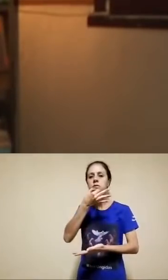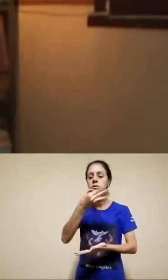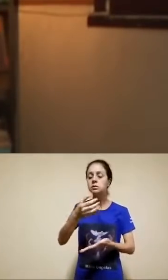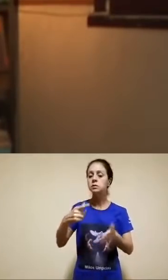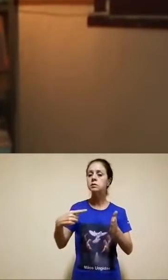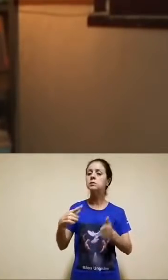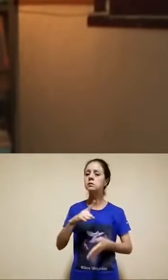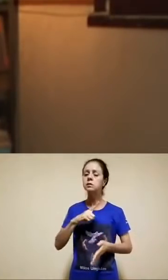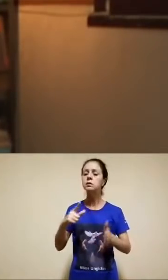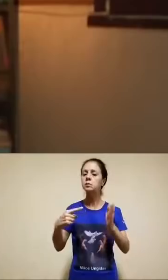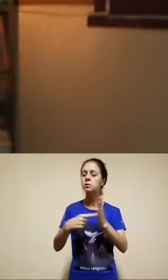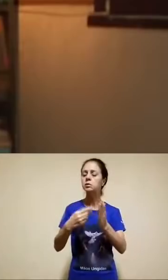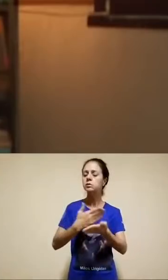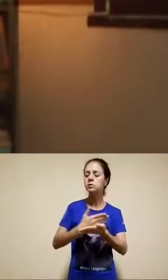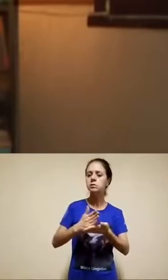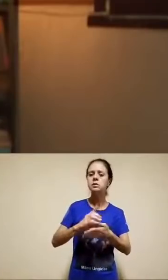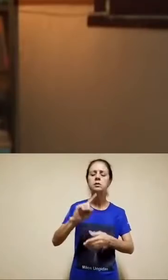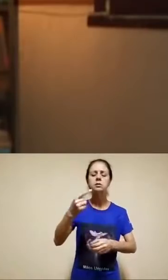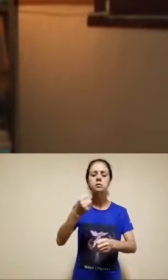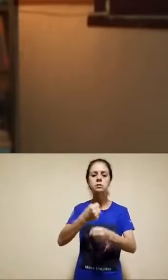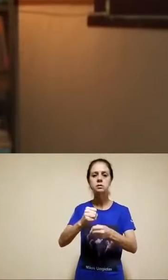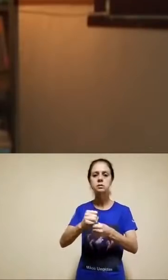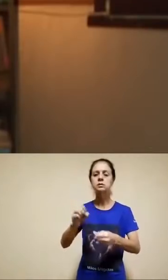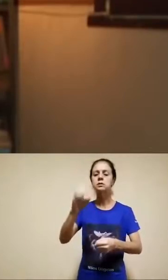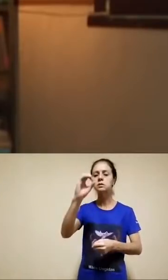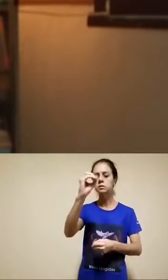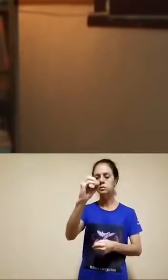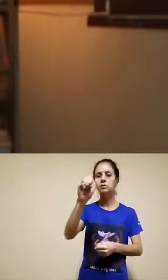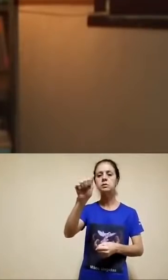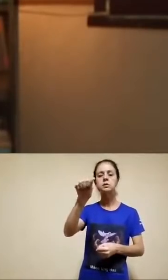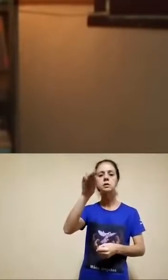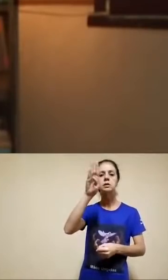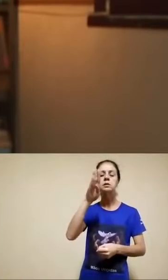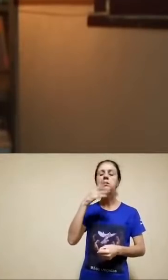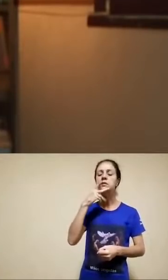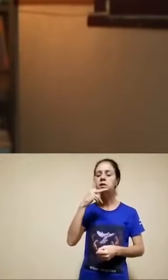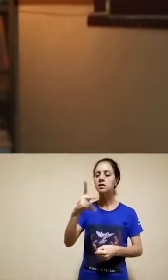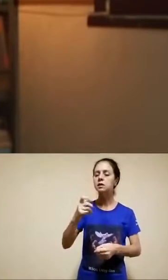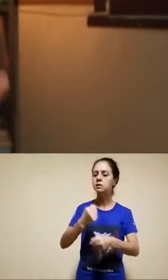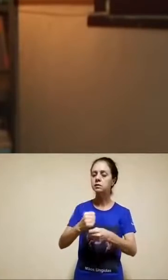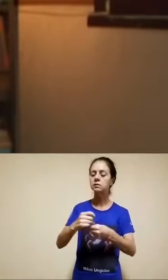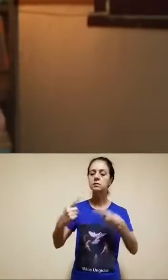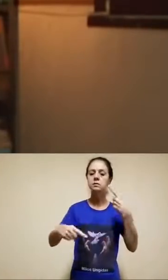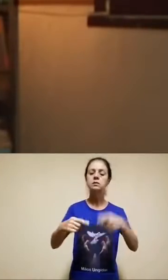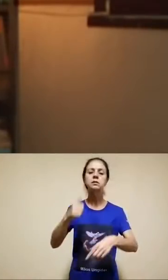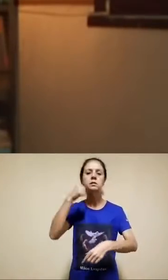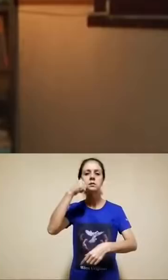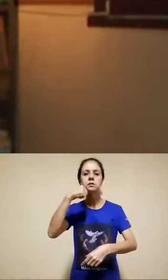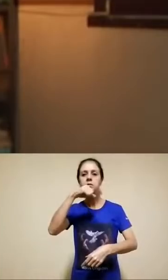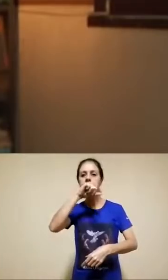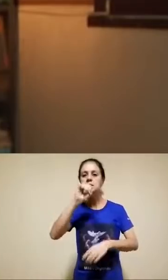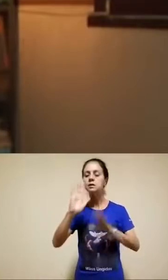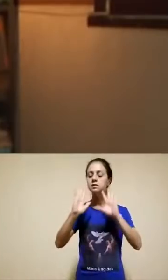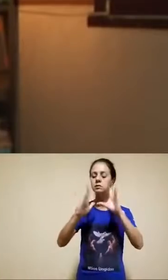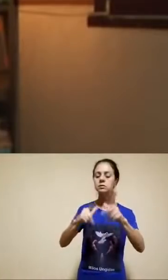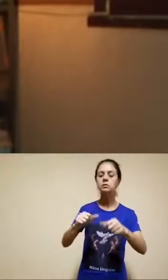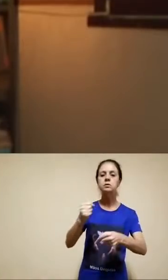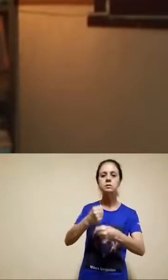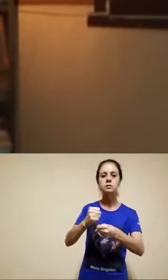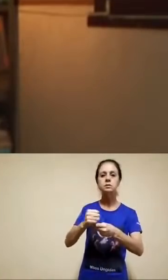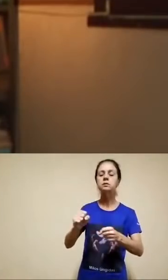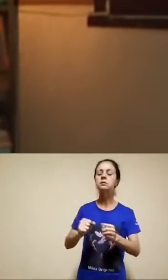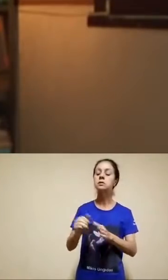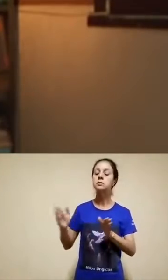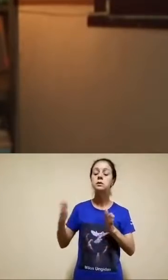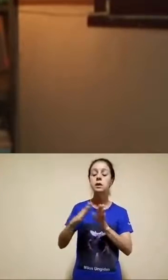reformas. A OAB tem dito que a reforma política é a mãe das reformas. Ela abre caminho para outras reformas, porque nós sabemos